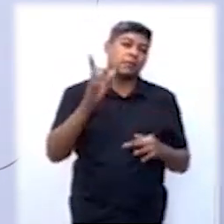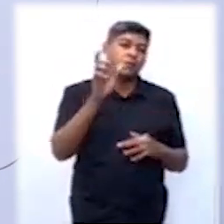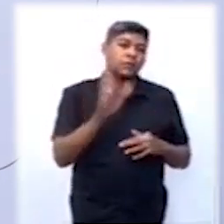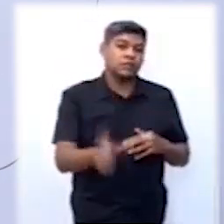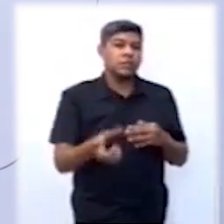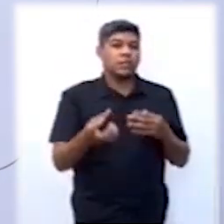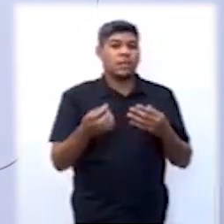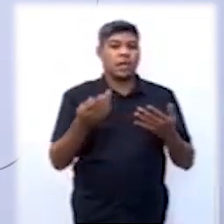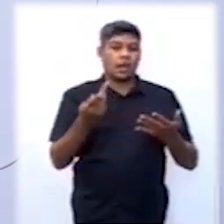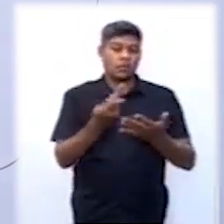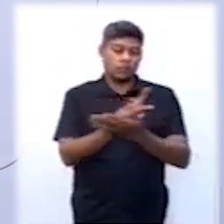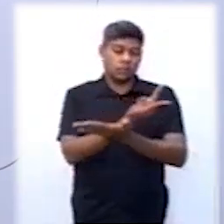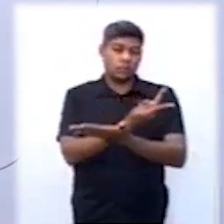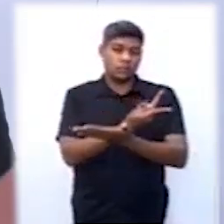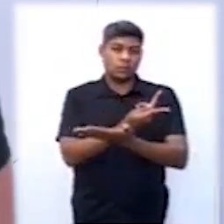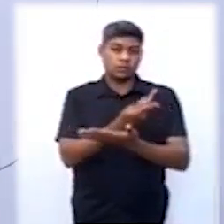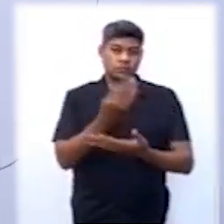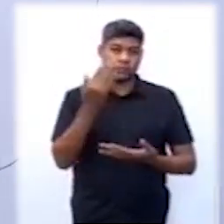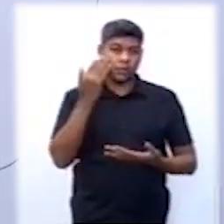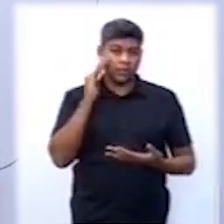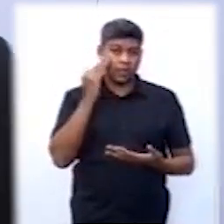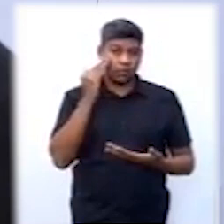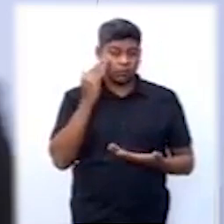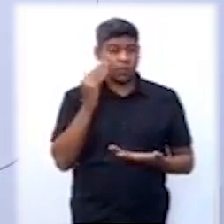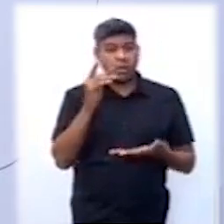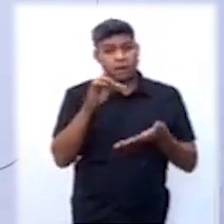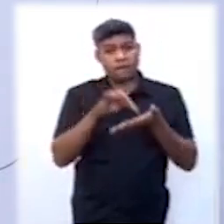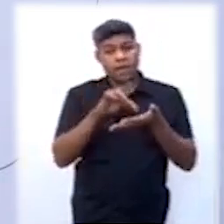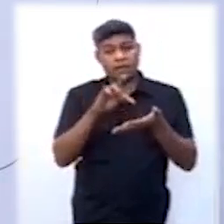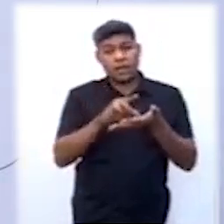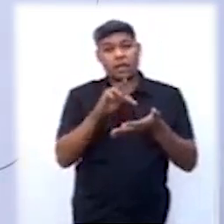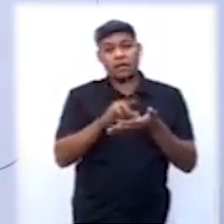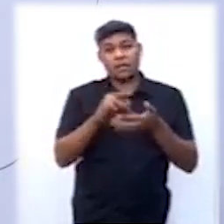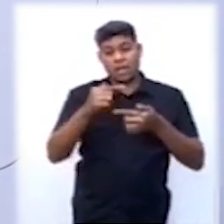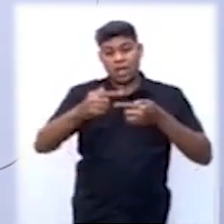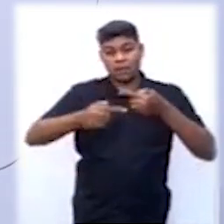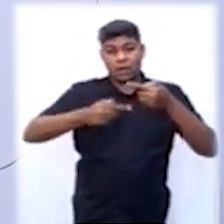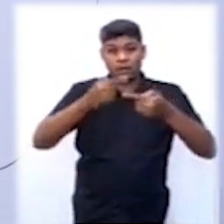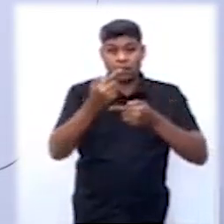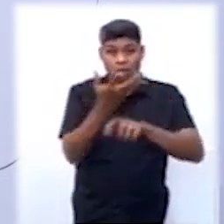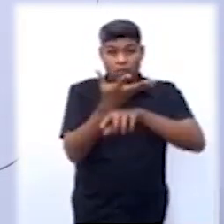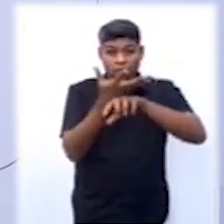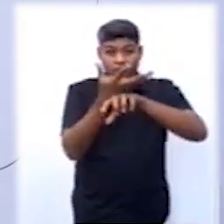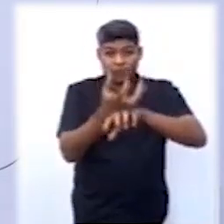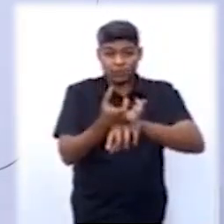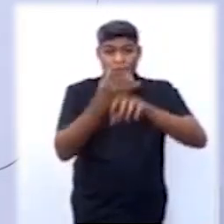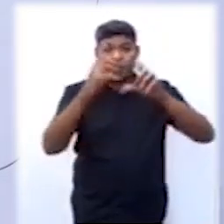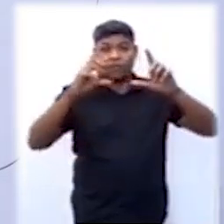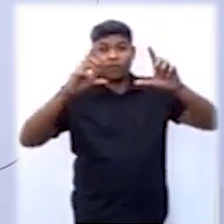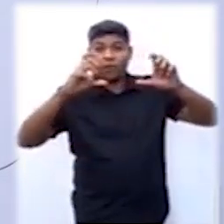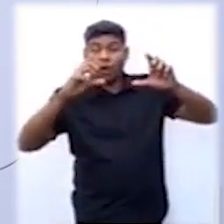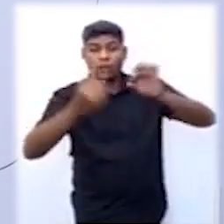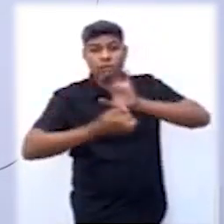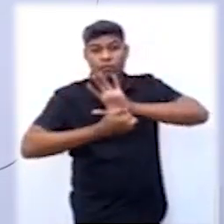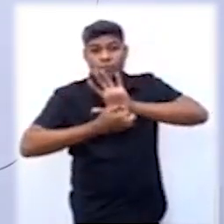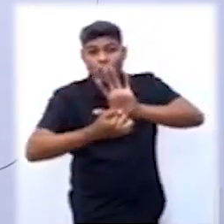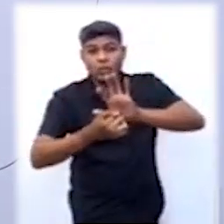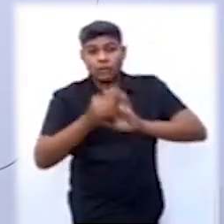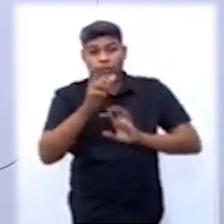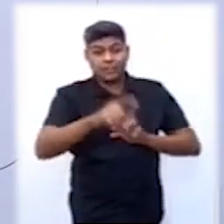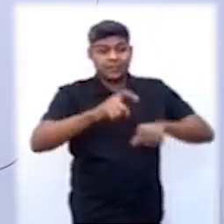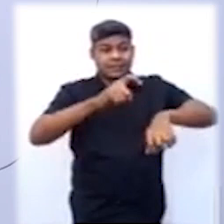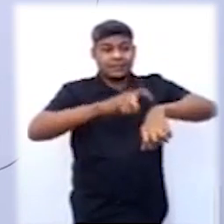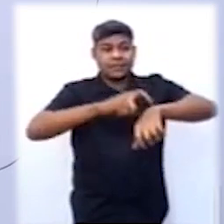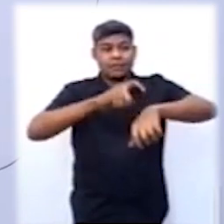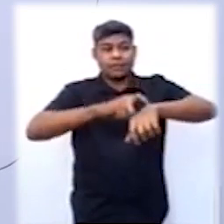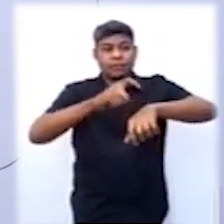como é que vai acontecer. Galera, isso aqui, na verdade, essa replicação, bate uma foto, é o que eu queria mostrar para vocês, tá? O nosso